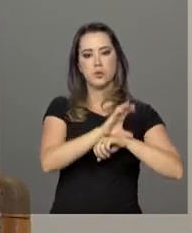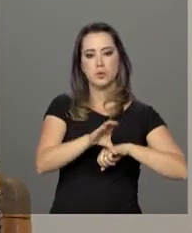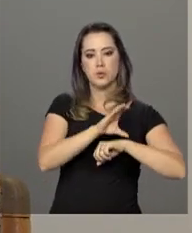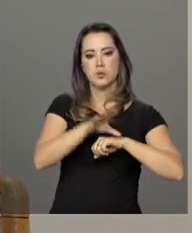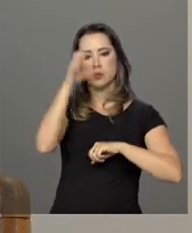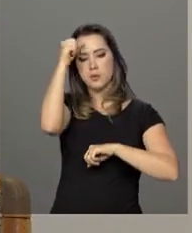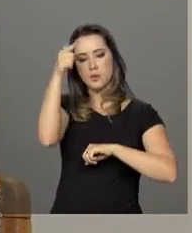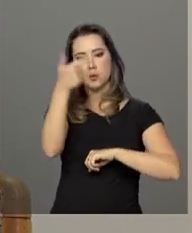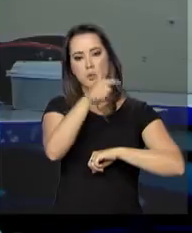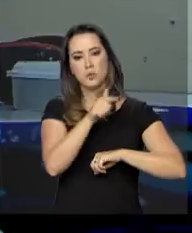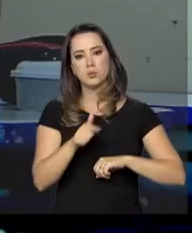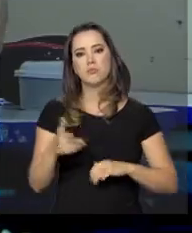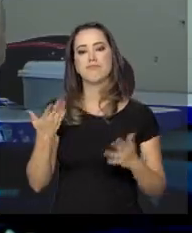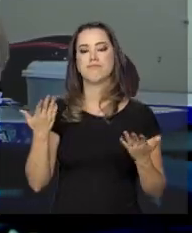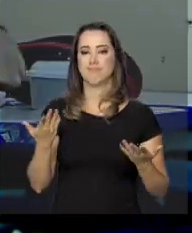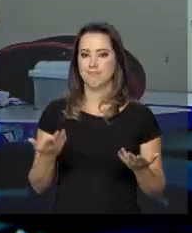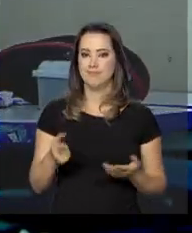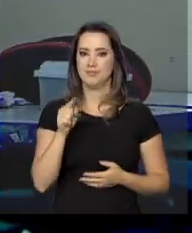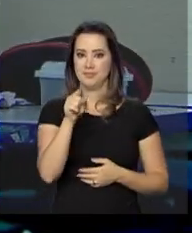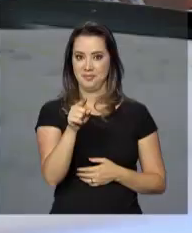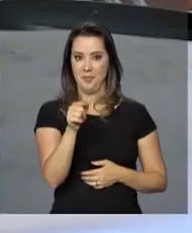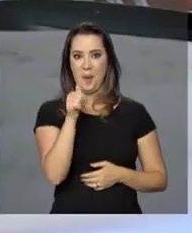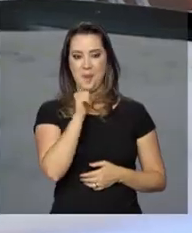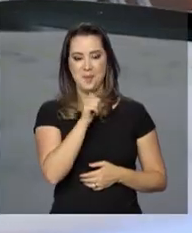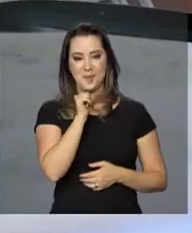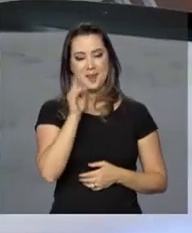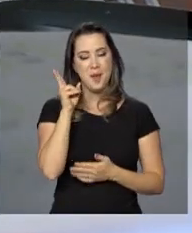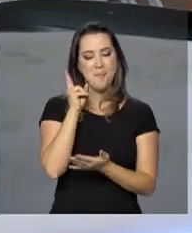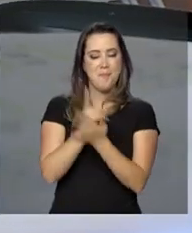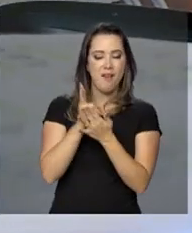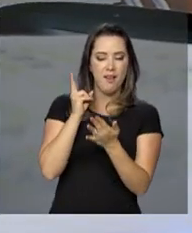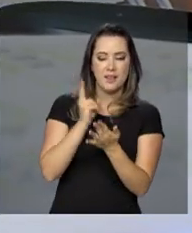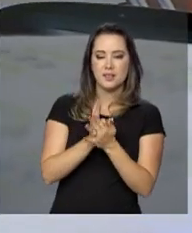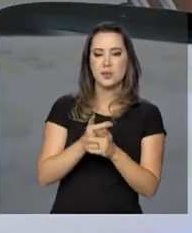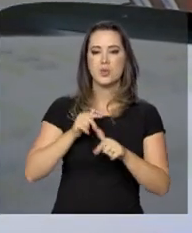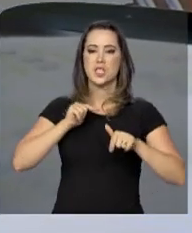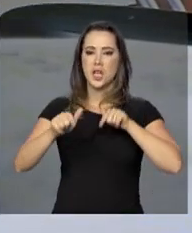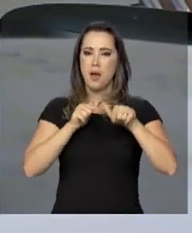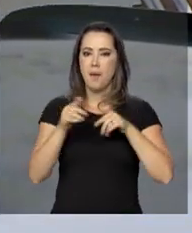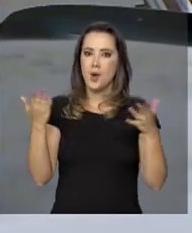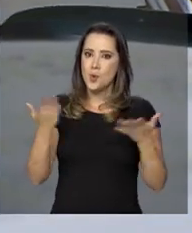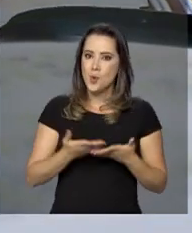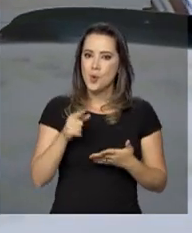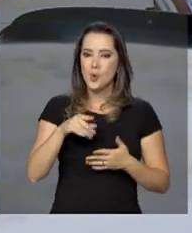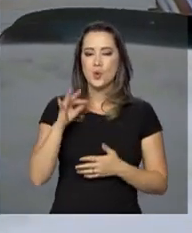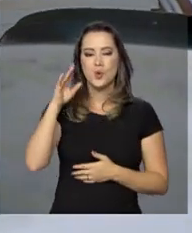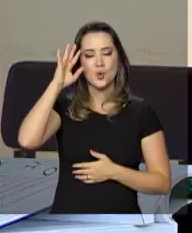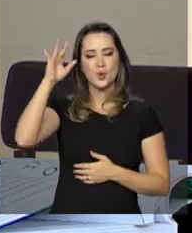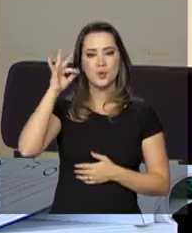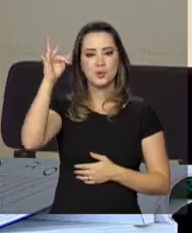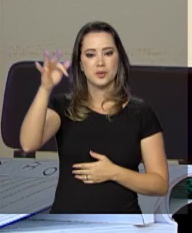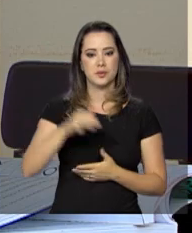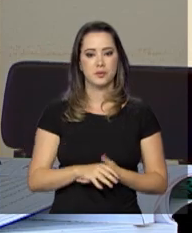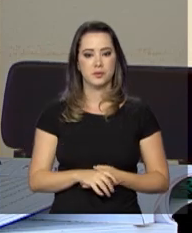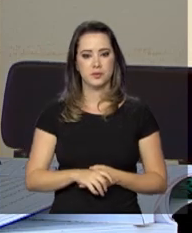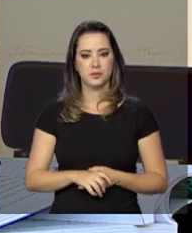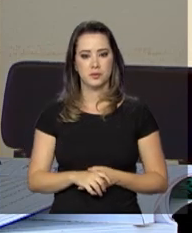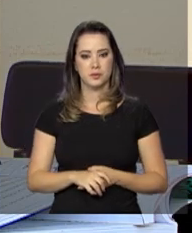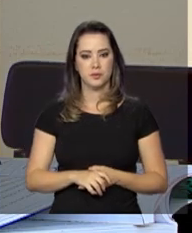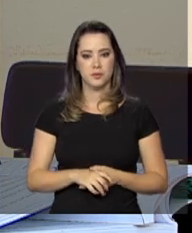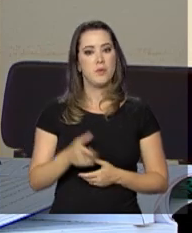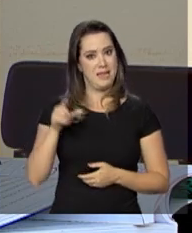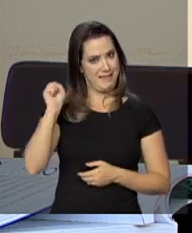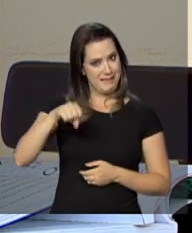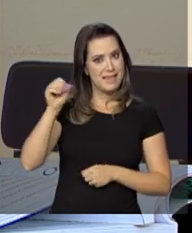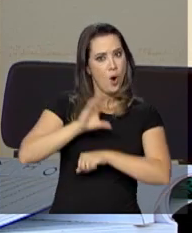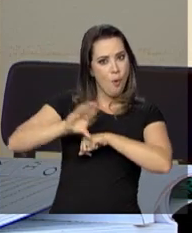aprender outras coisas também. E a Dona Maria Lúcia, mesmo tendo muito trabalho no presente, sonha com o futuro. Quando eu vou cursar uma